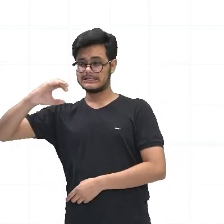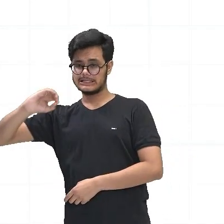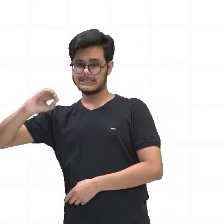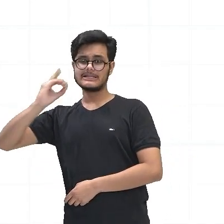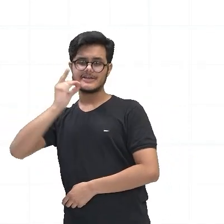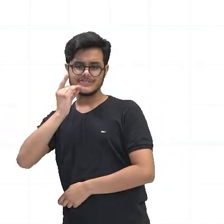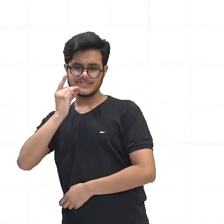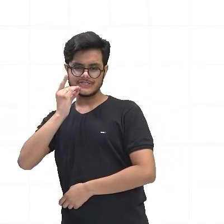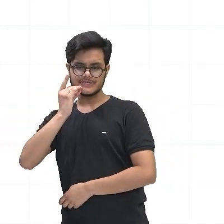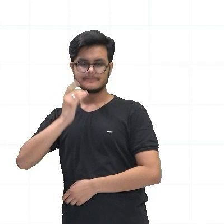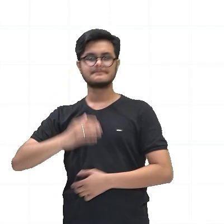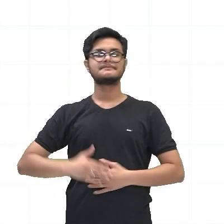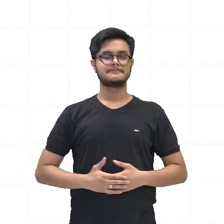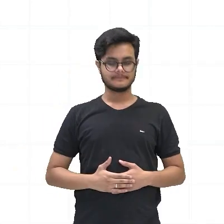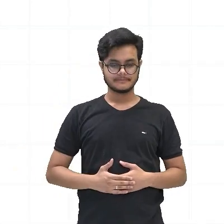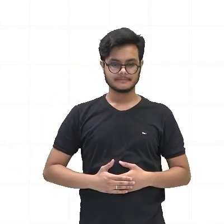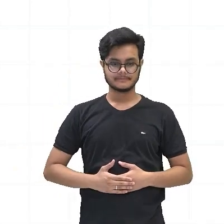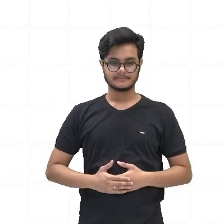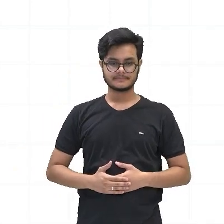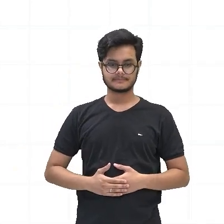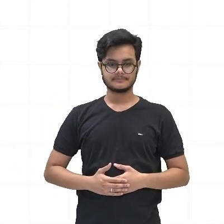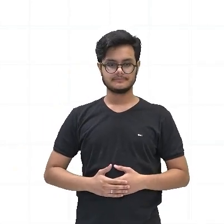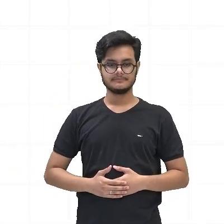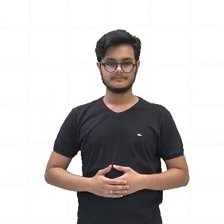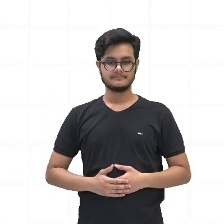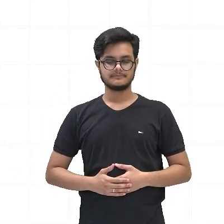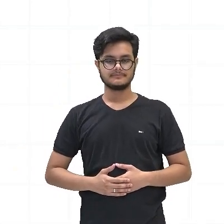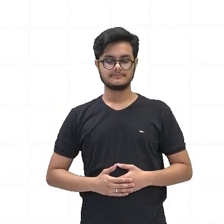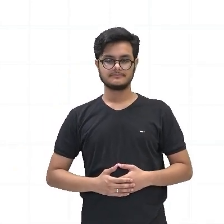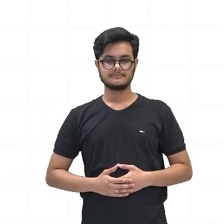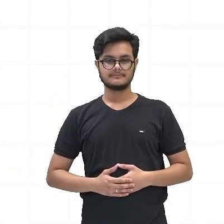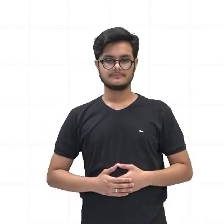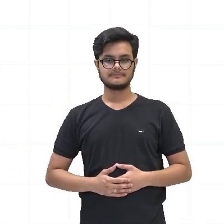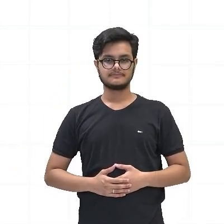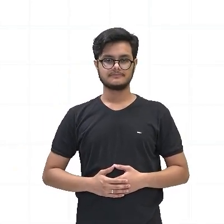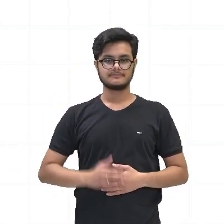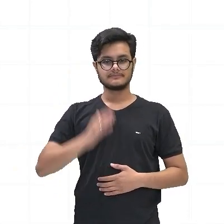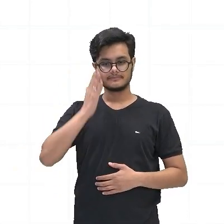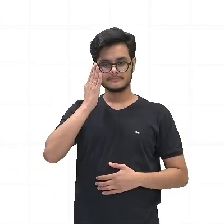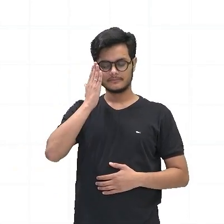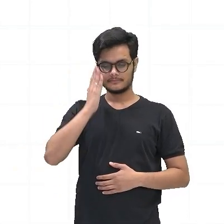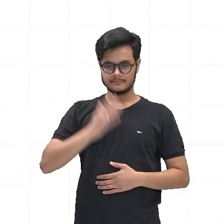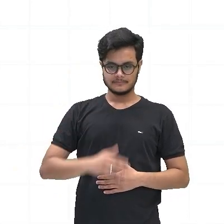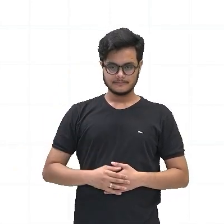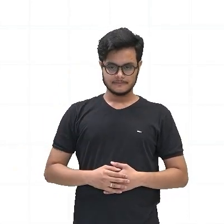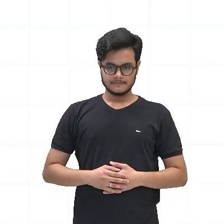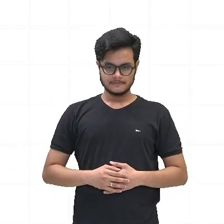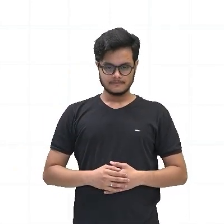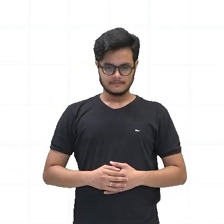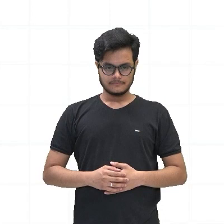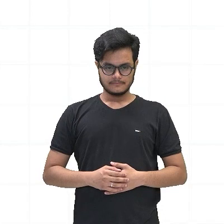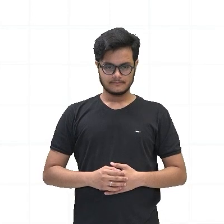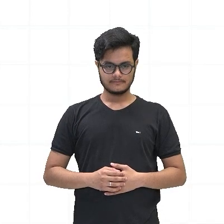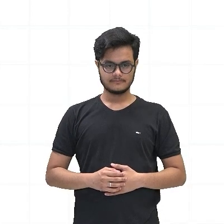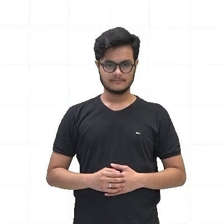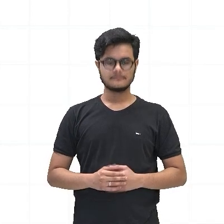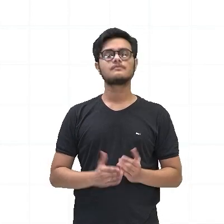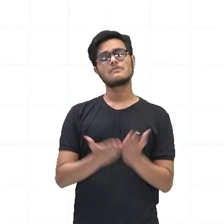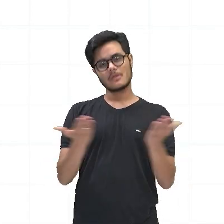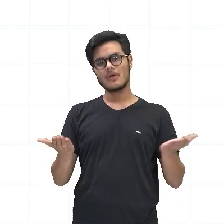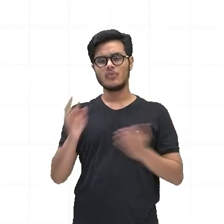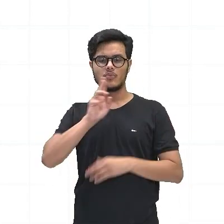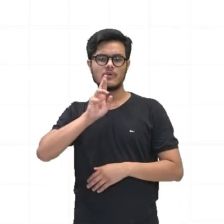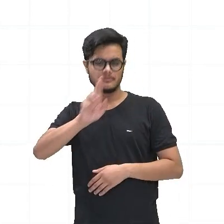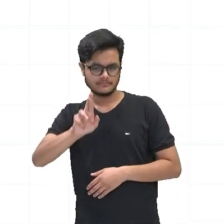117 quilowatts, multiplicar por 5, que é a quantidade de horas que você passa utilizando, e multiplicar por 30, que